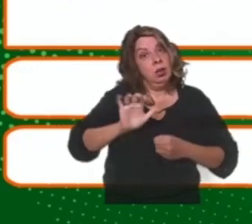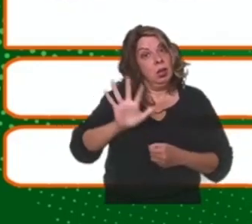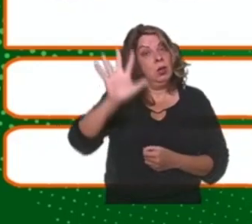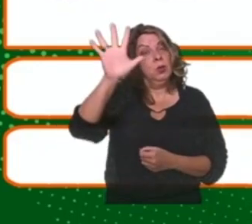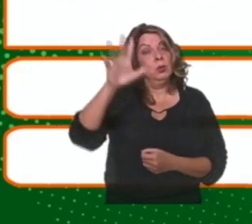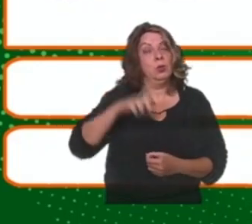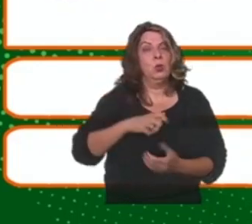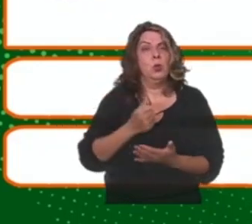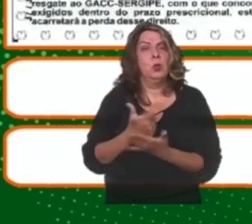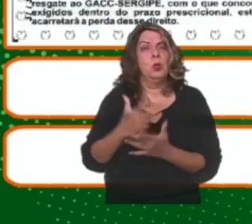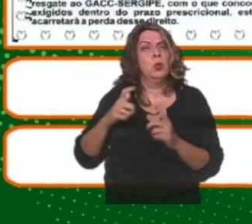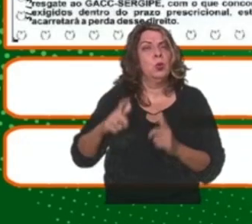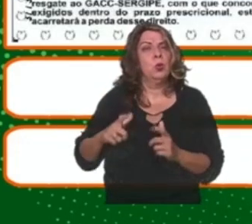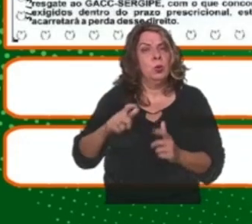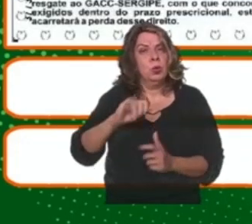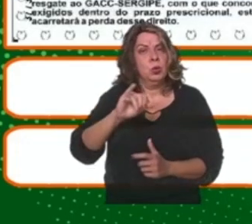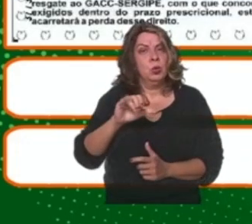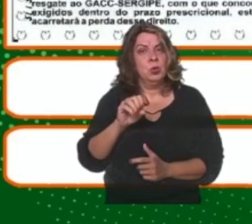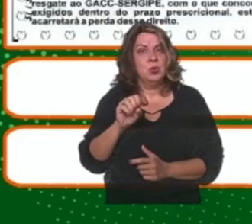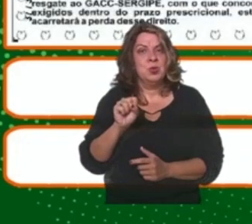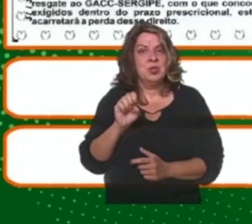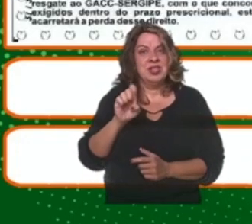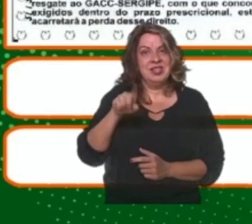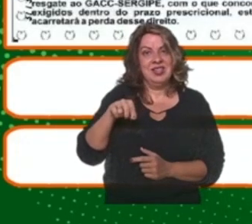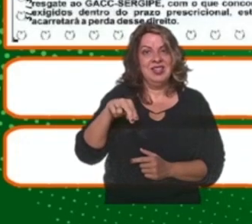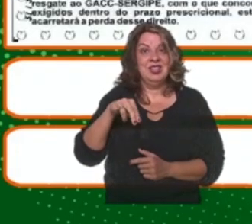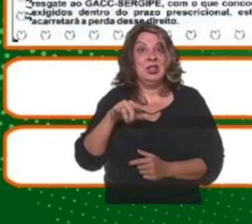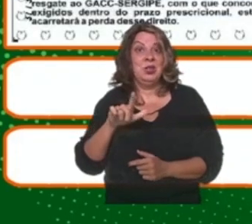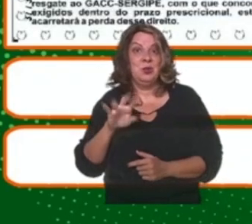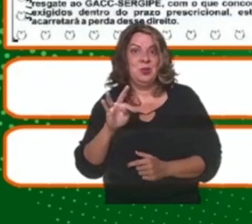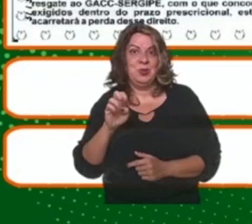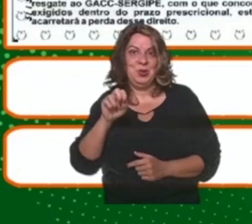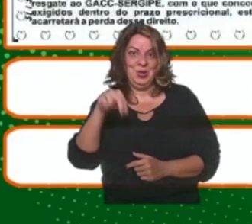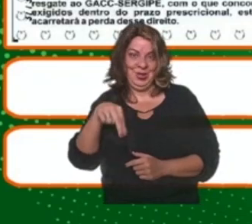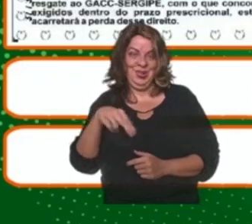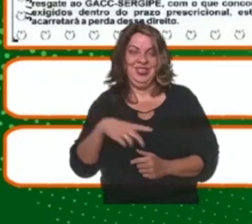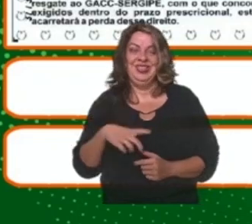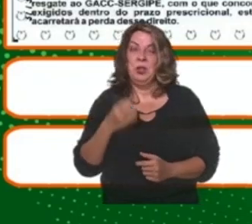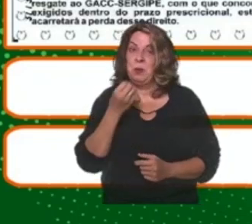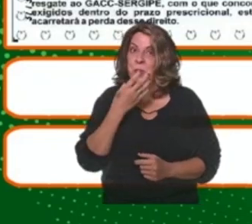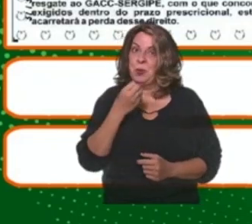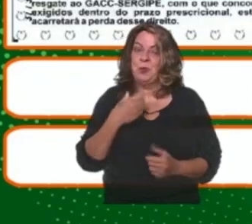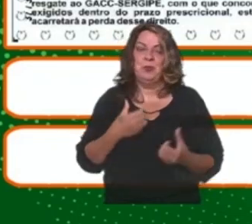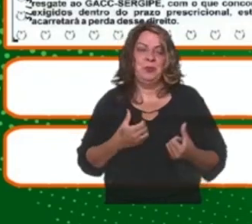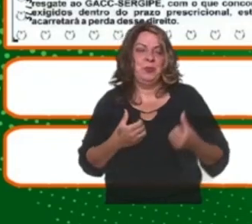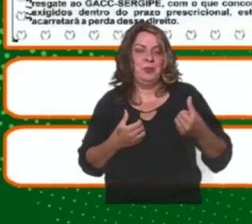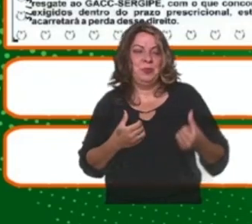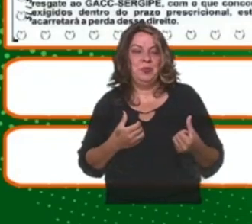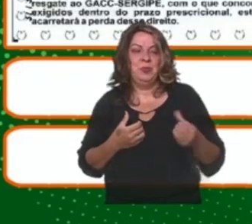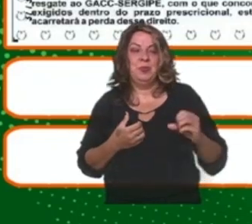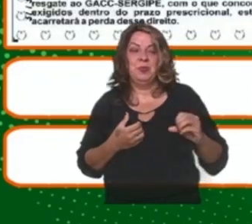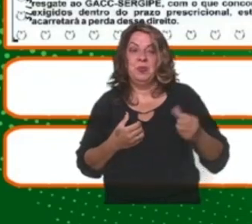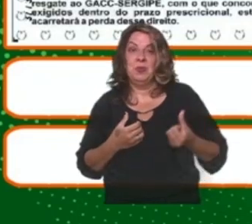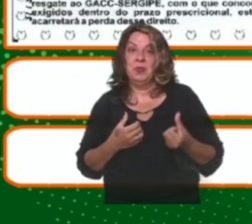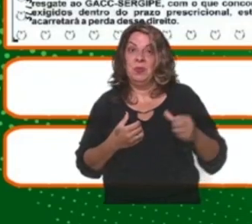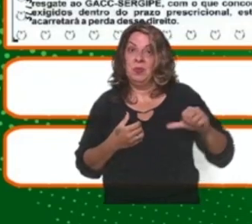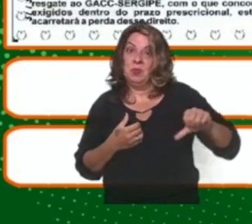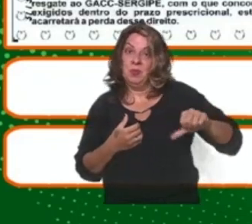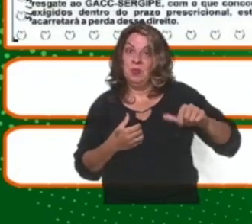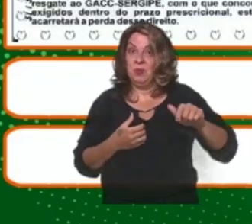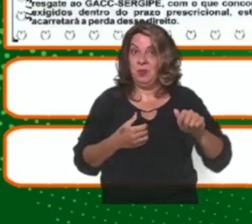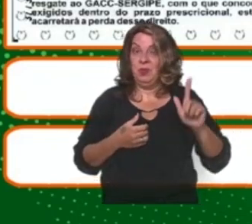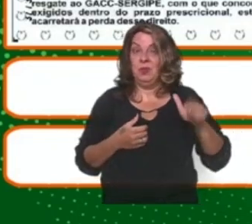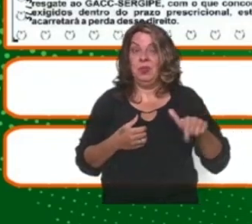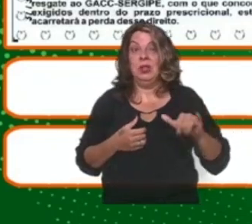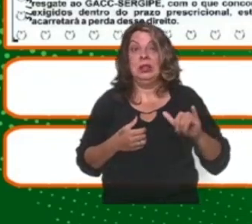José Milton e mandou bem, Regional Lagarto. Bom, parabéns. Bom demais, bom demais. 660697, já estou anunciando